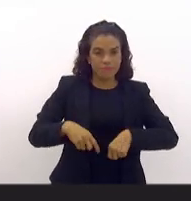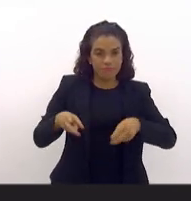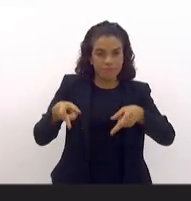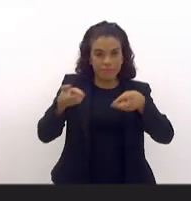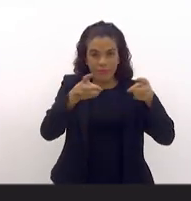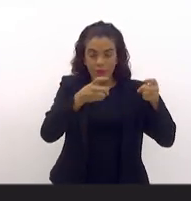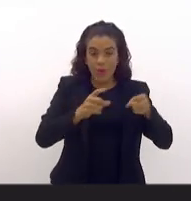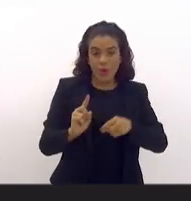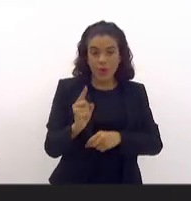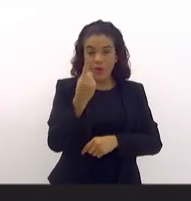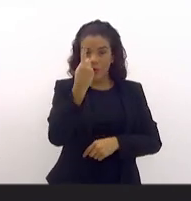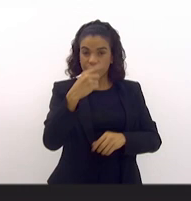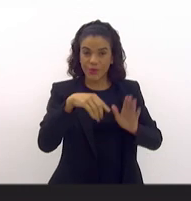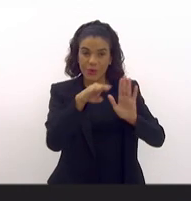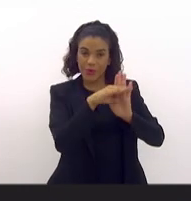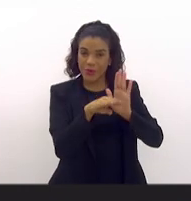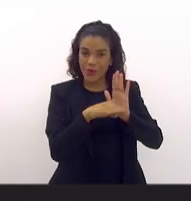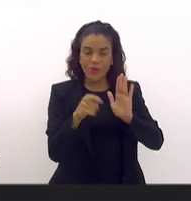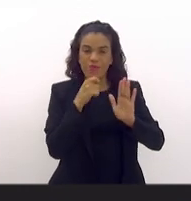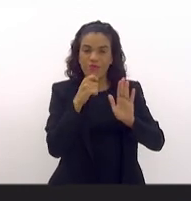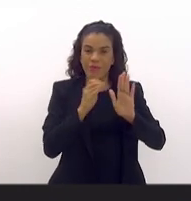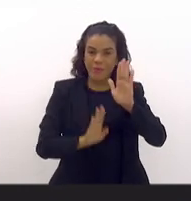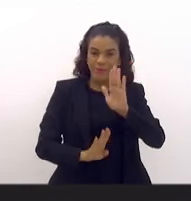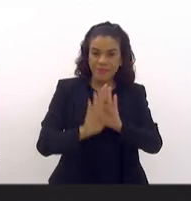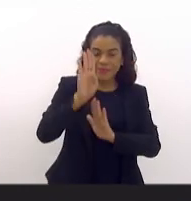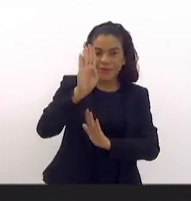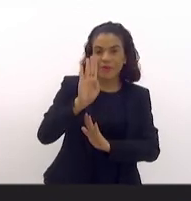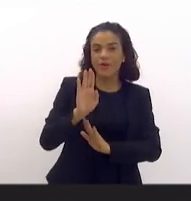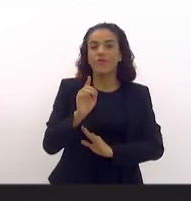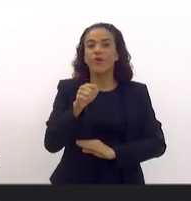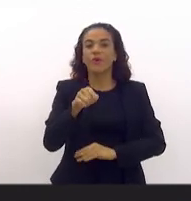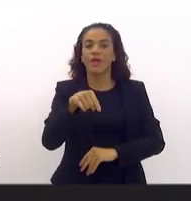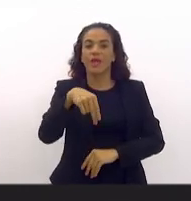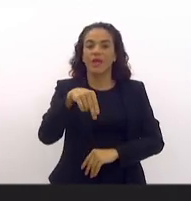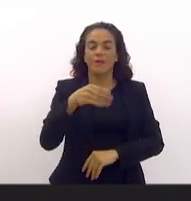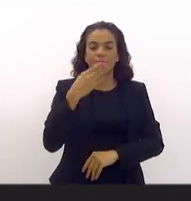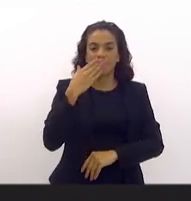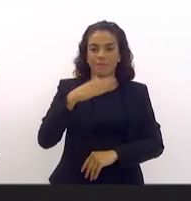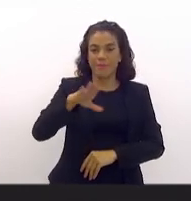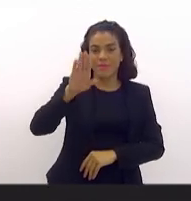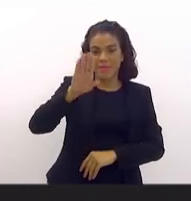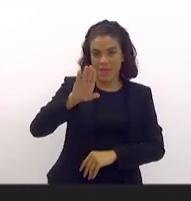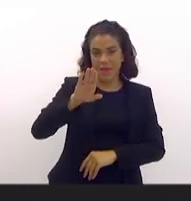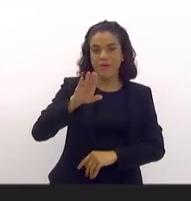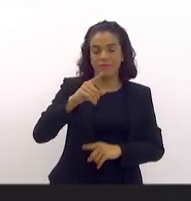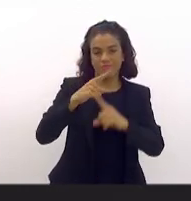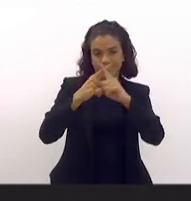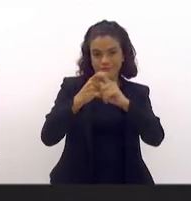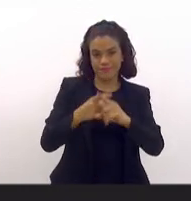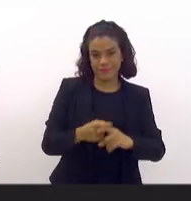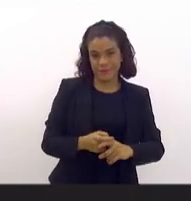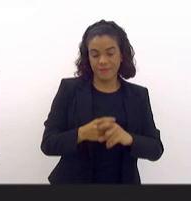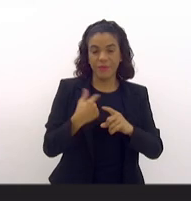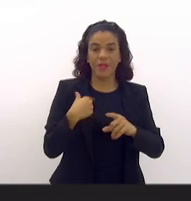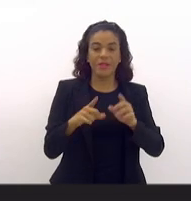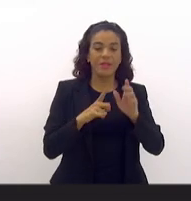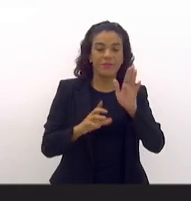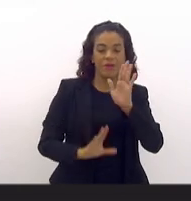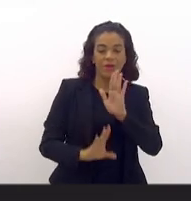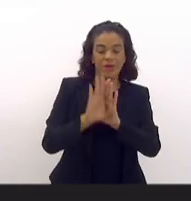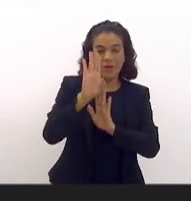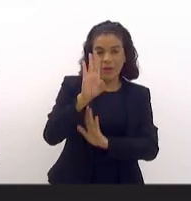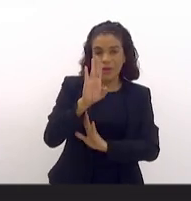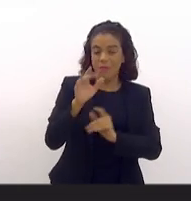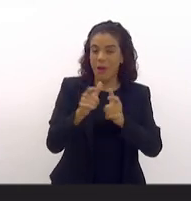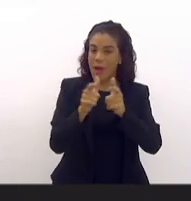único conteúdo que não cresceu ano passado foi o de neonazismo. Por quê? Porque a gente teve um crescimento